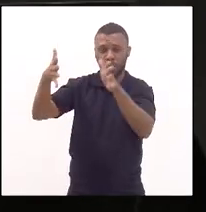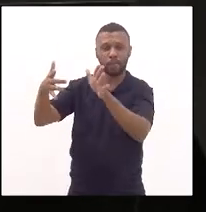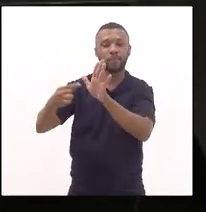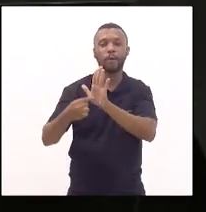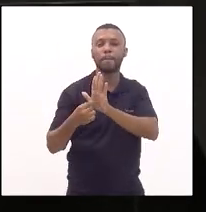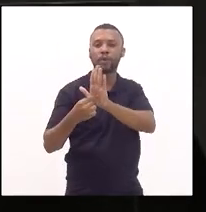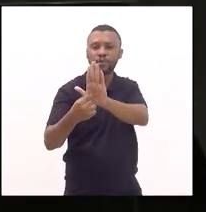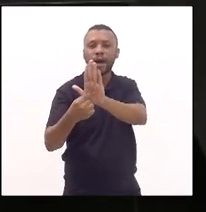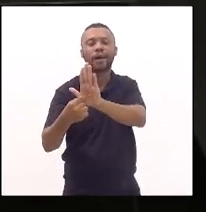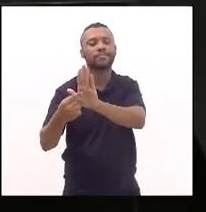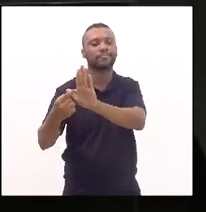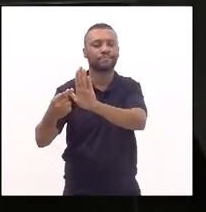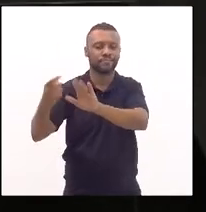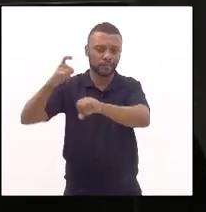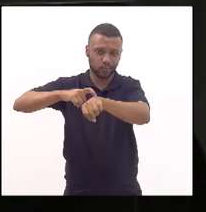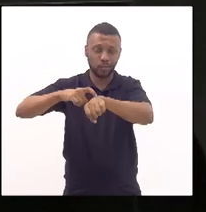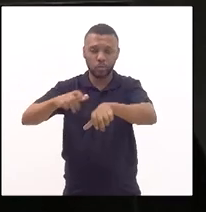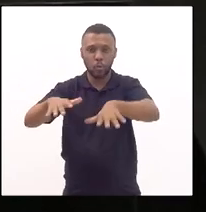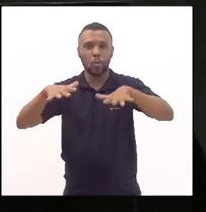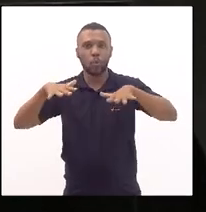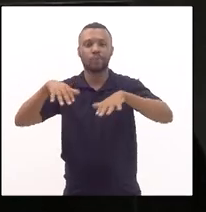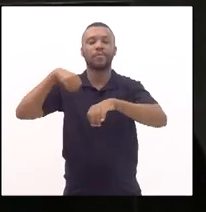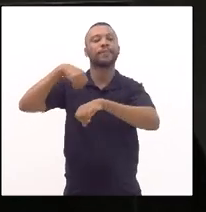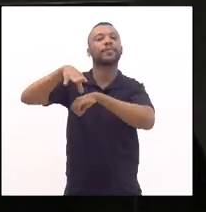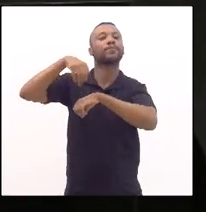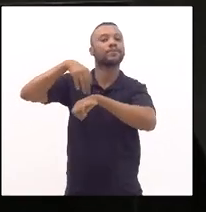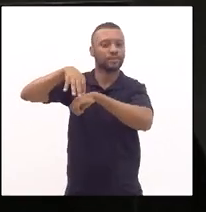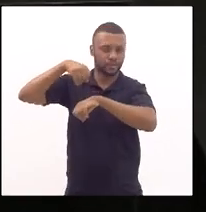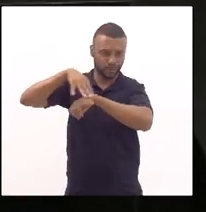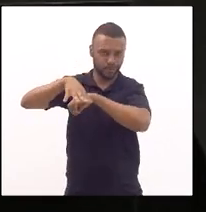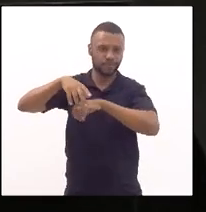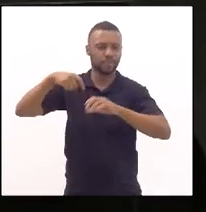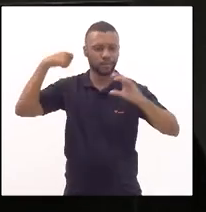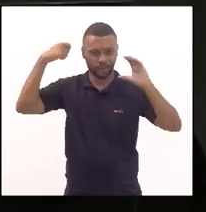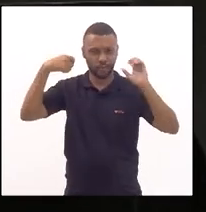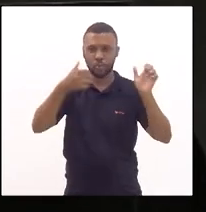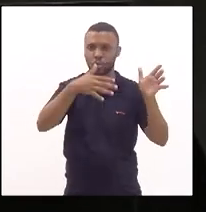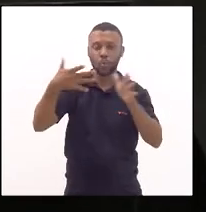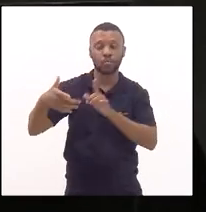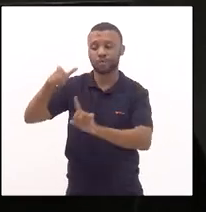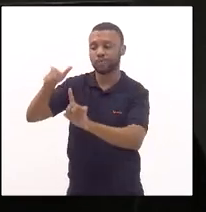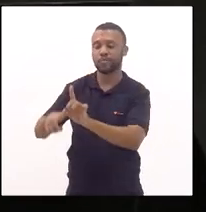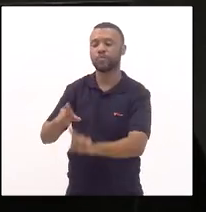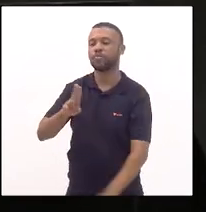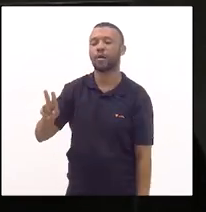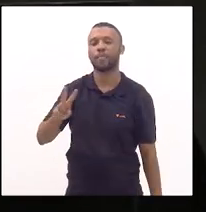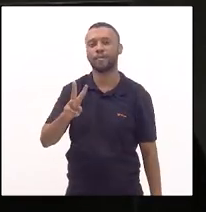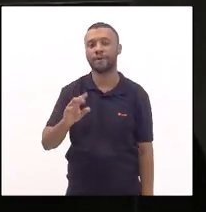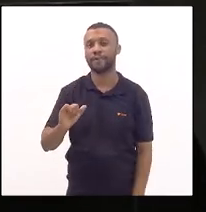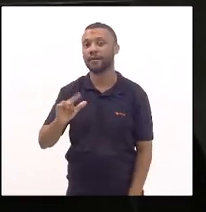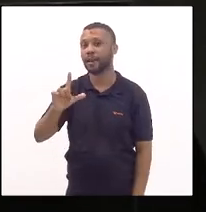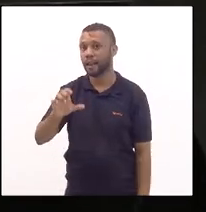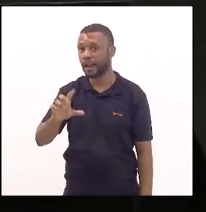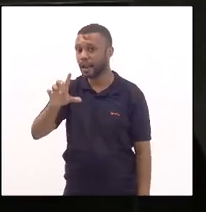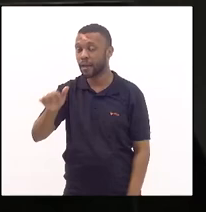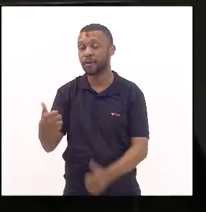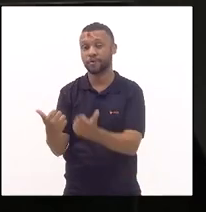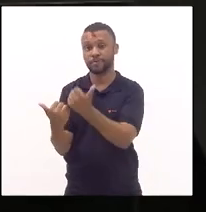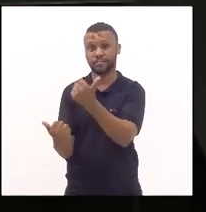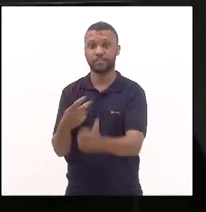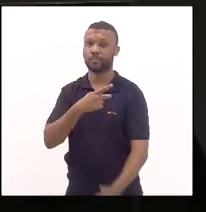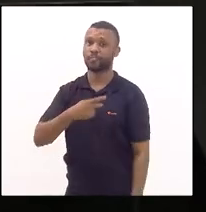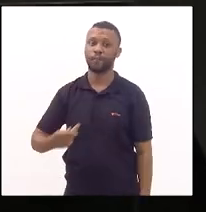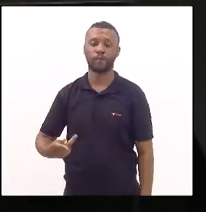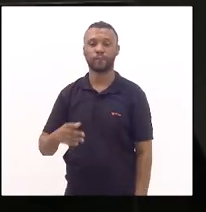que foi passado, transmitido, pelo senhor Vilela, que é o vice-presidente